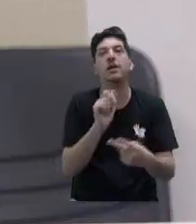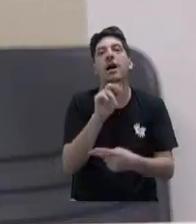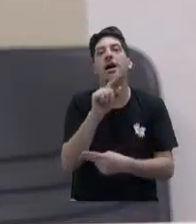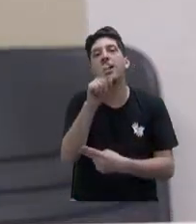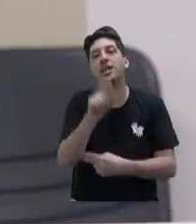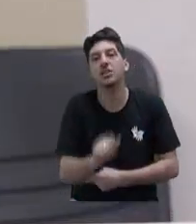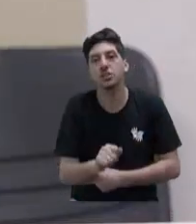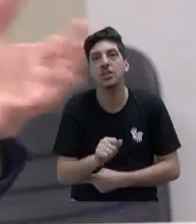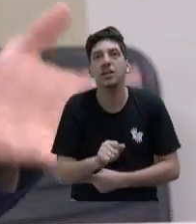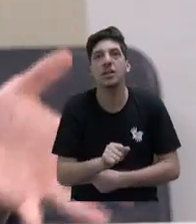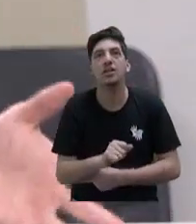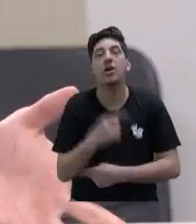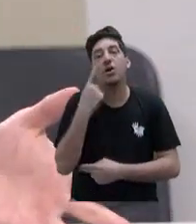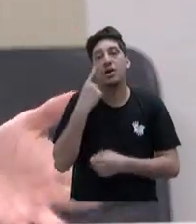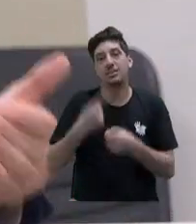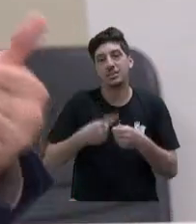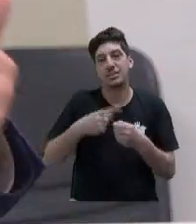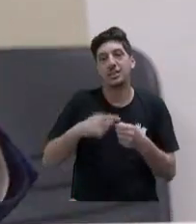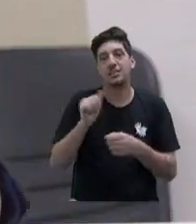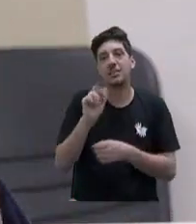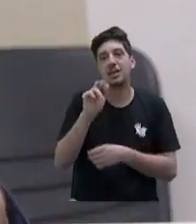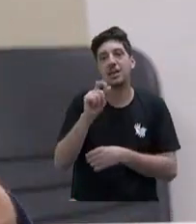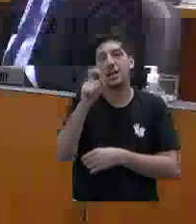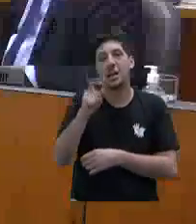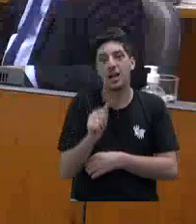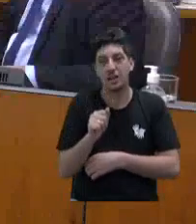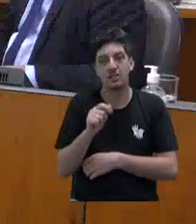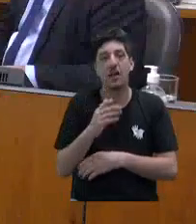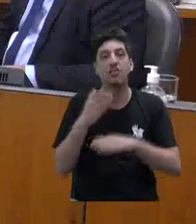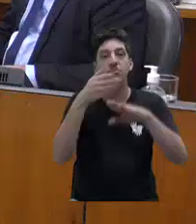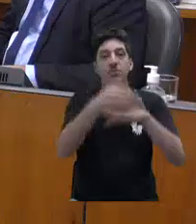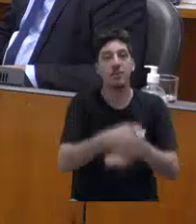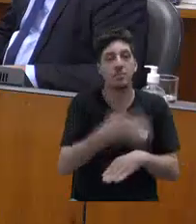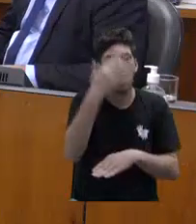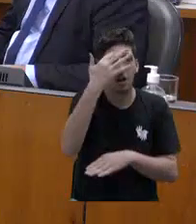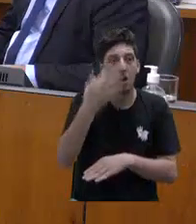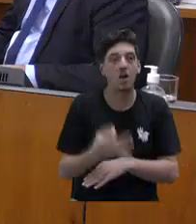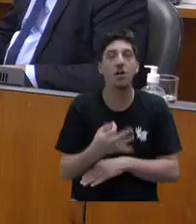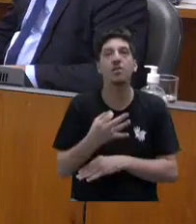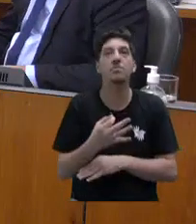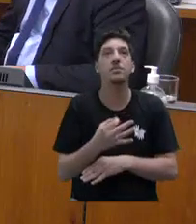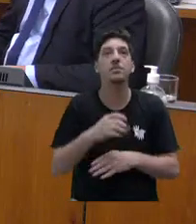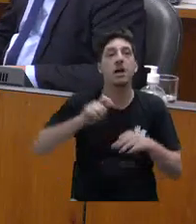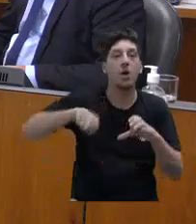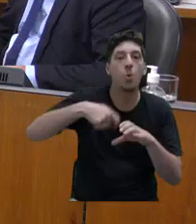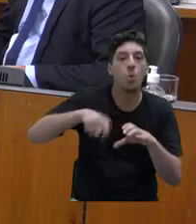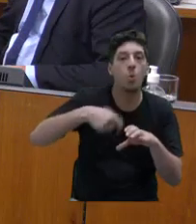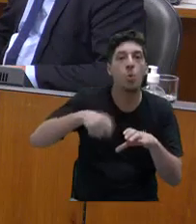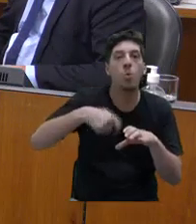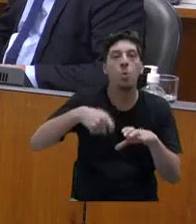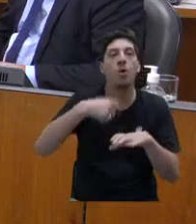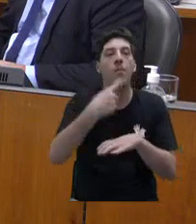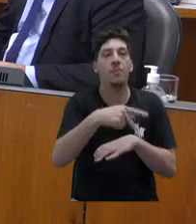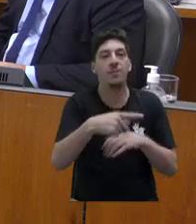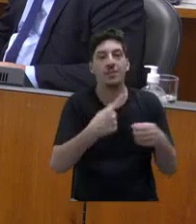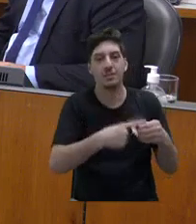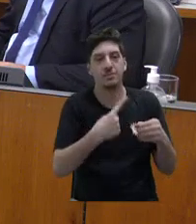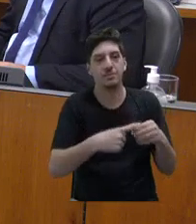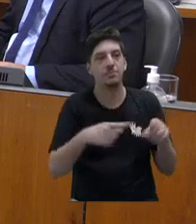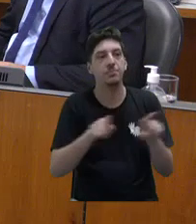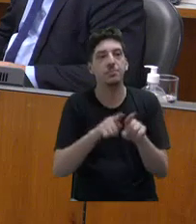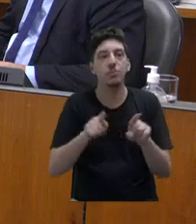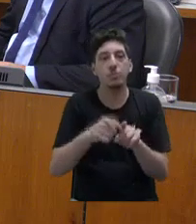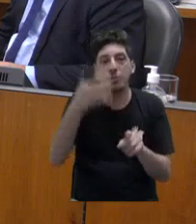Araxá, vou te contar uma coisa, as pessoas vão em Araxá para entender profundamente a cozinha que se faz em Araxá, para